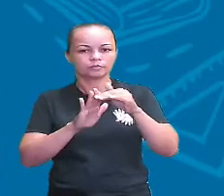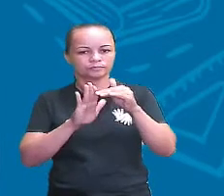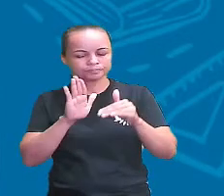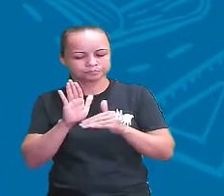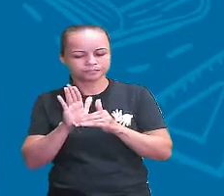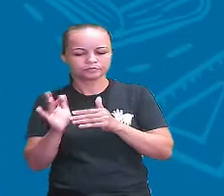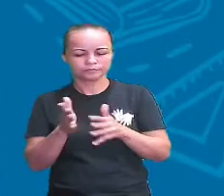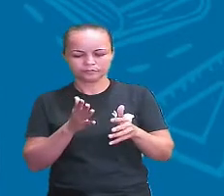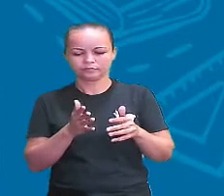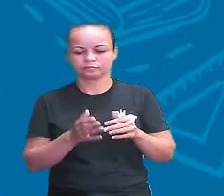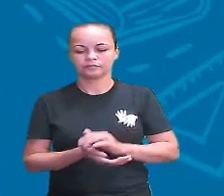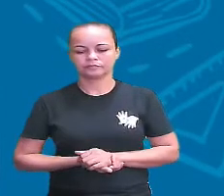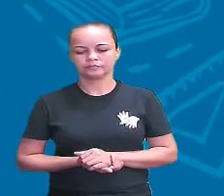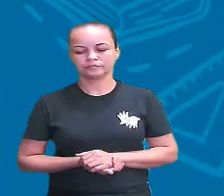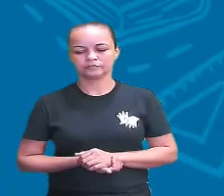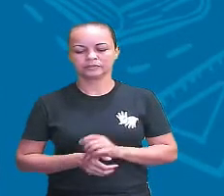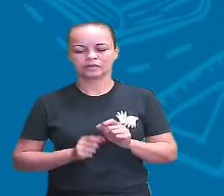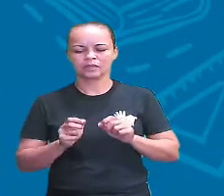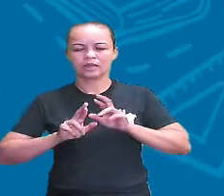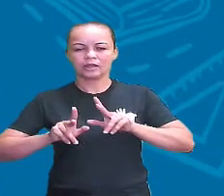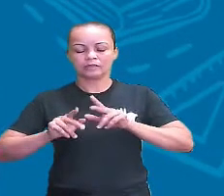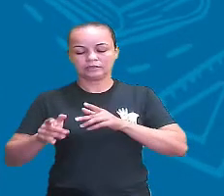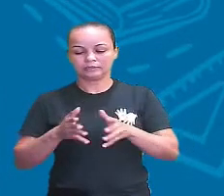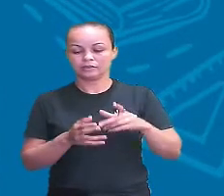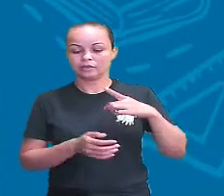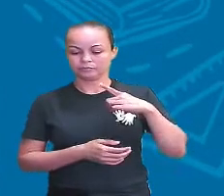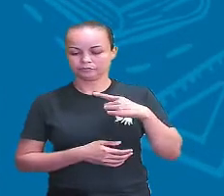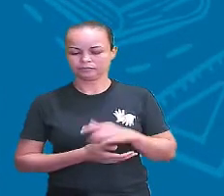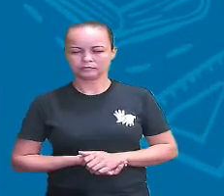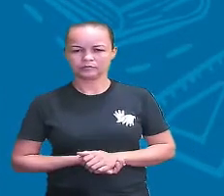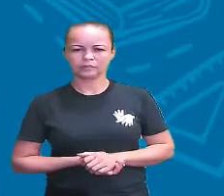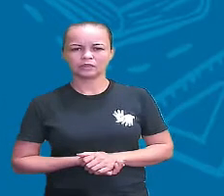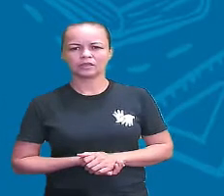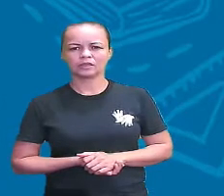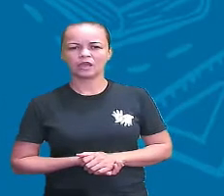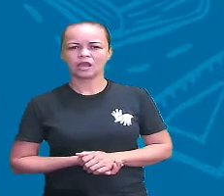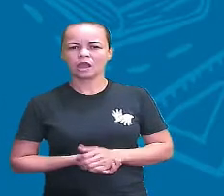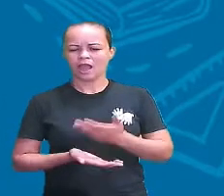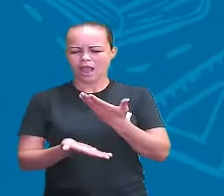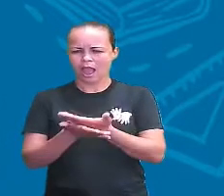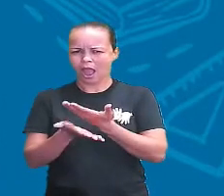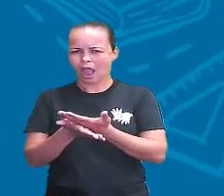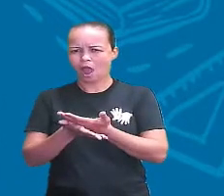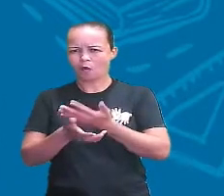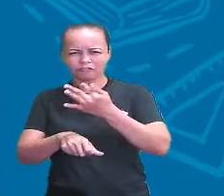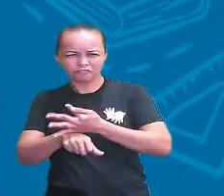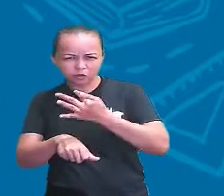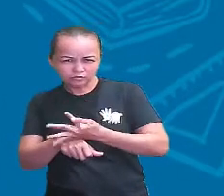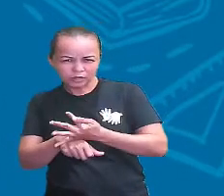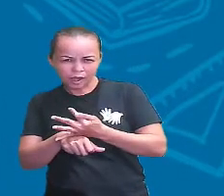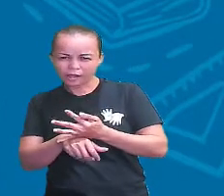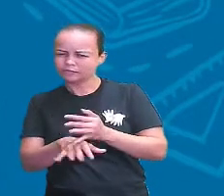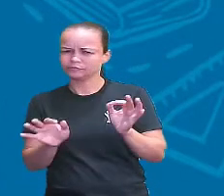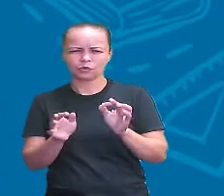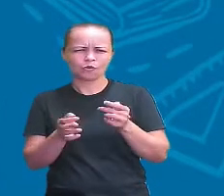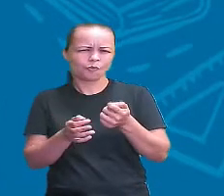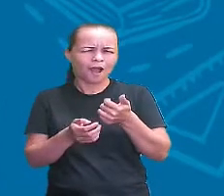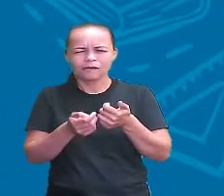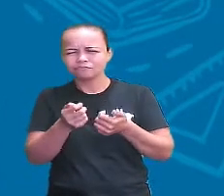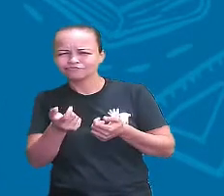hardly ever miss a class. Então, nós temos, eu quase nunca falto a uma aula. Olha aí, ó,